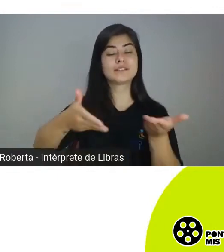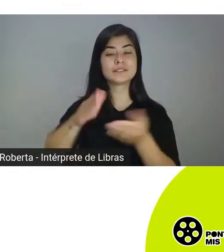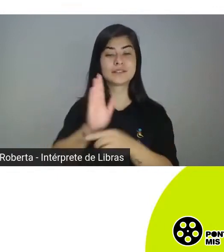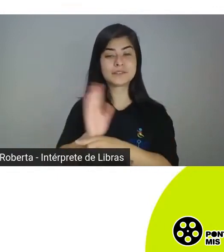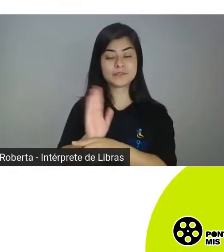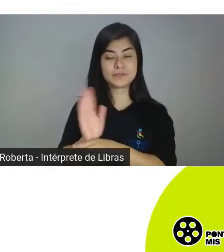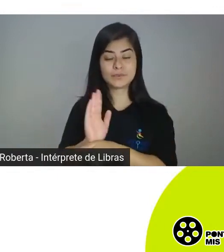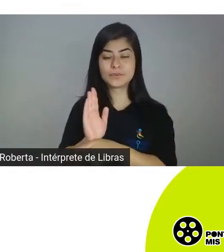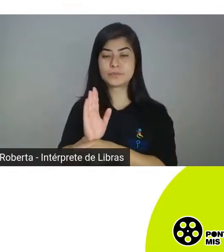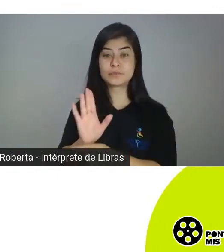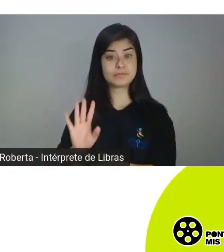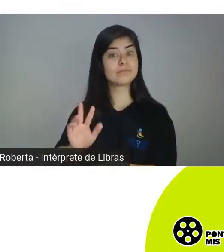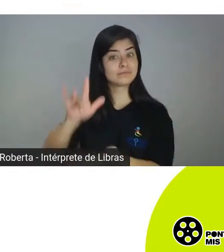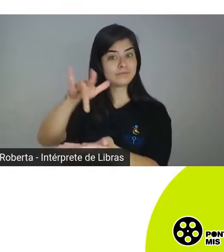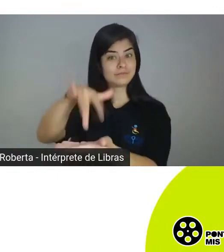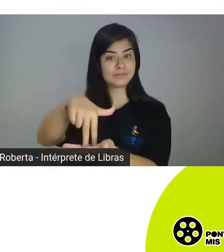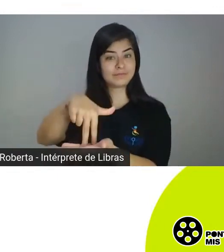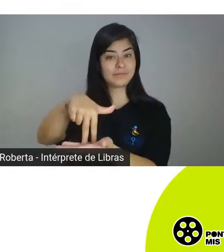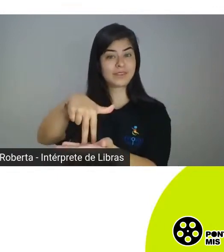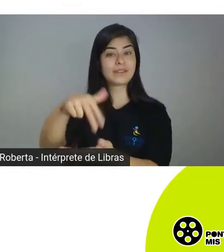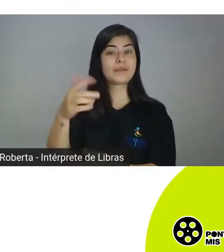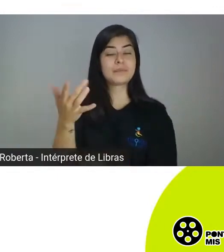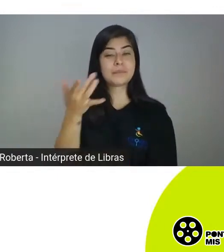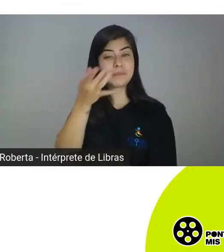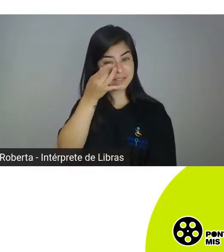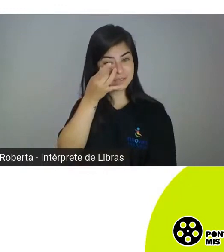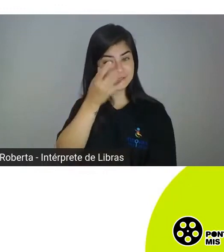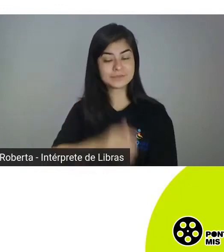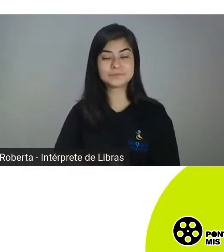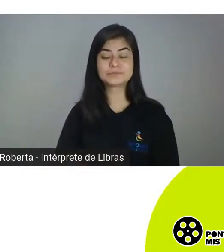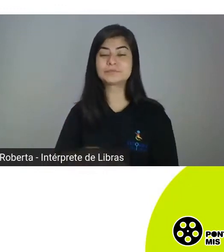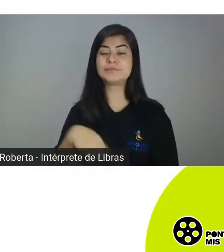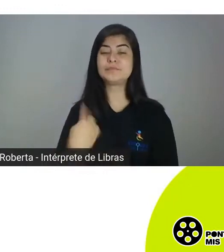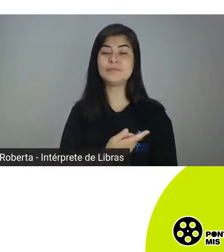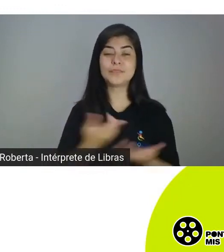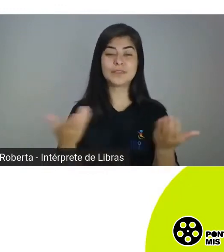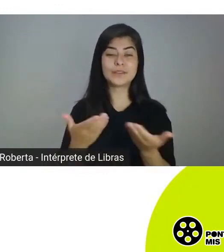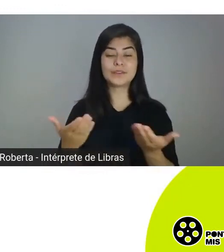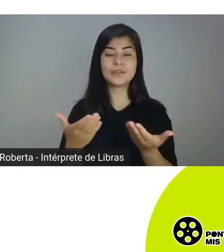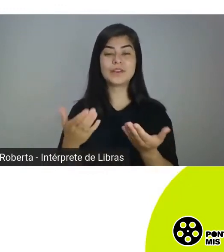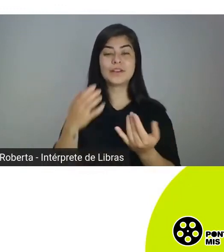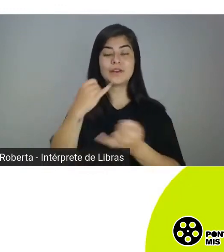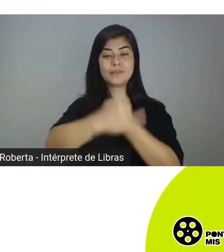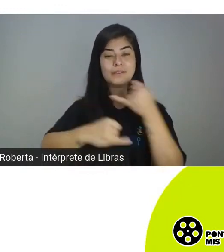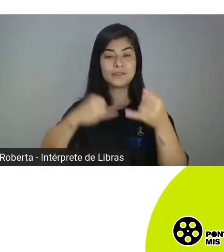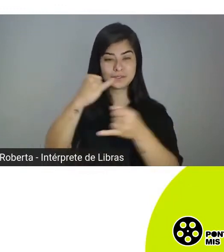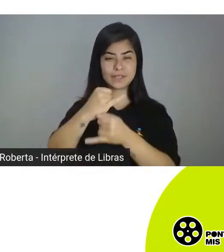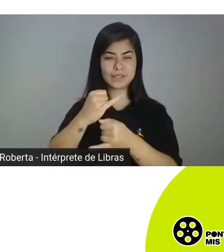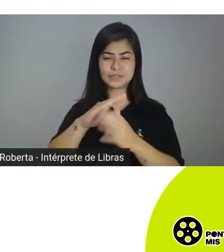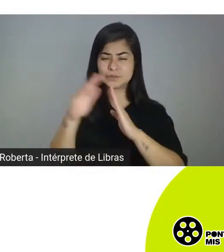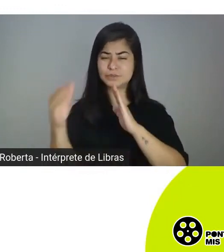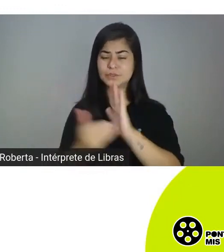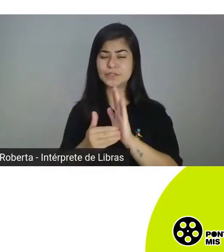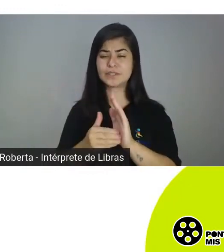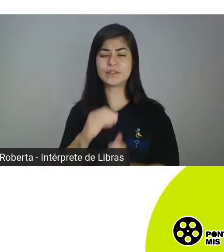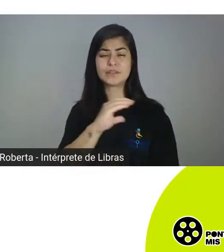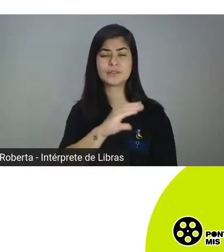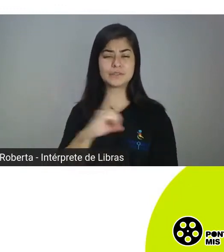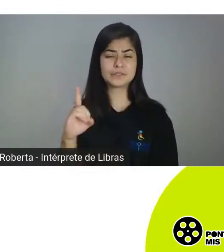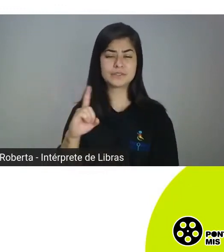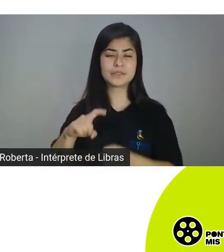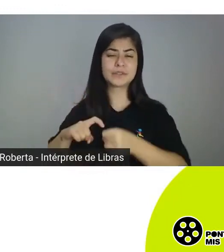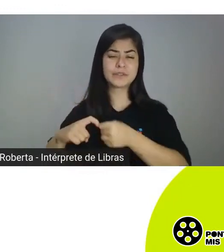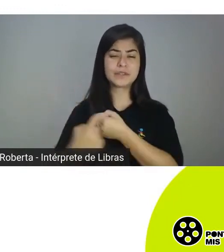filmes, né, presenciais. Mas enquanto isso, a gente está aqui online, então eu quero agradecer demais toda essa coordenação, a parceria do